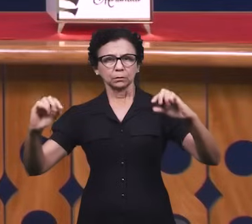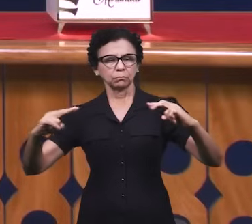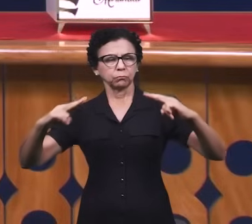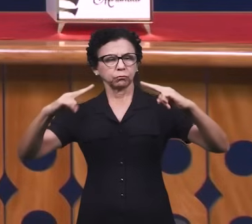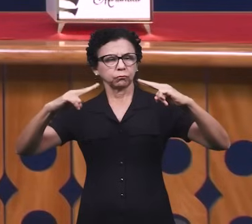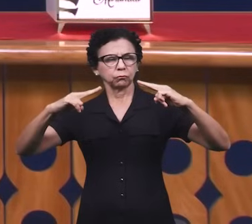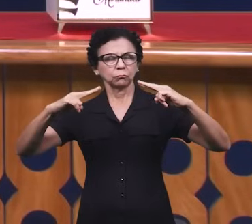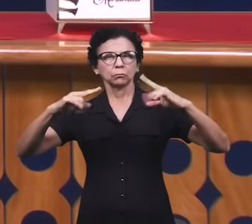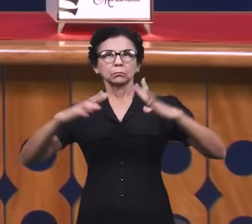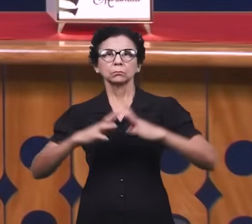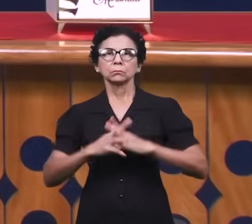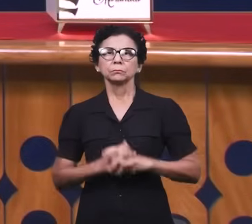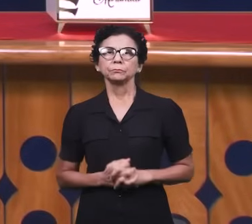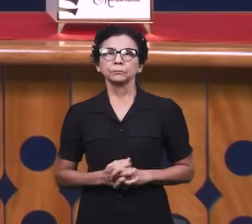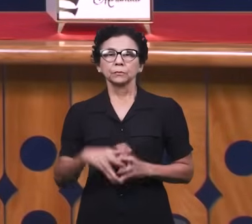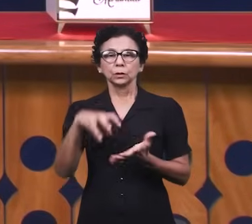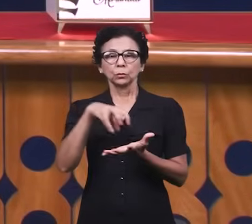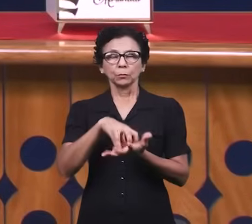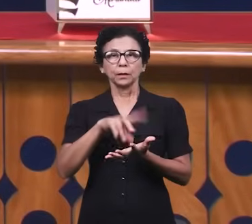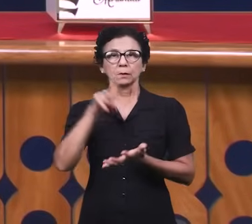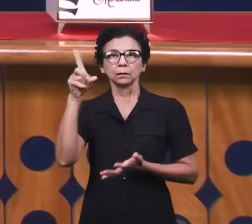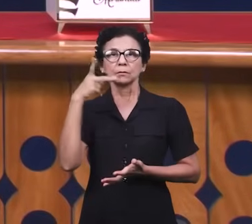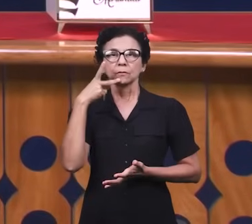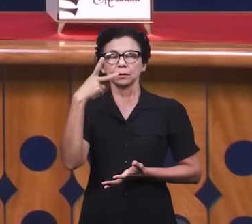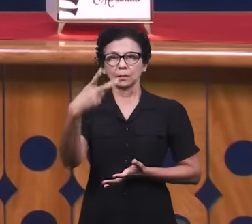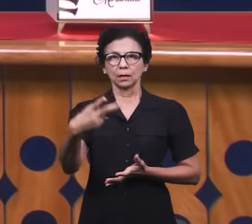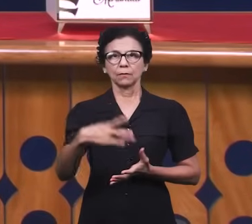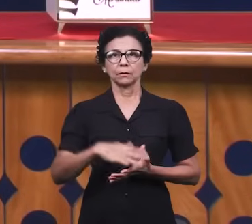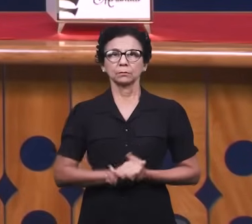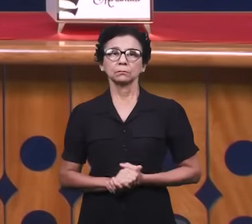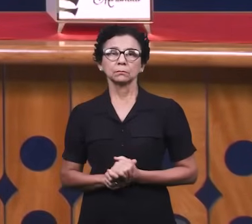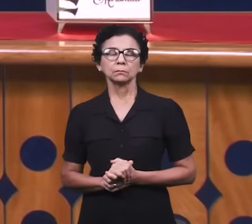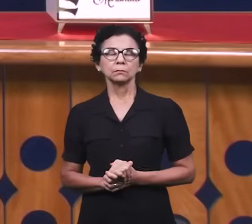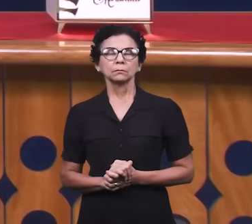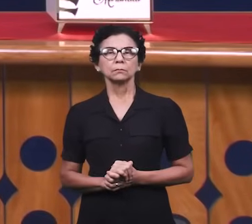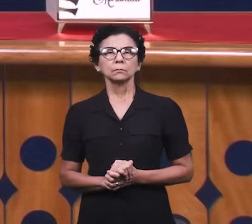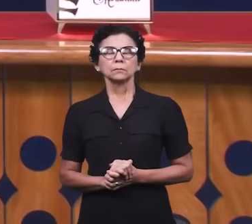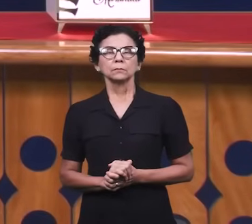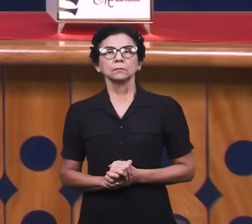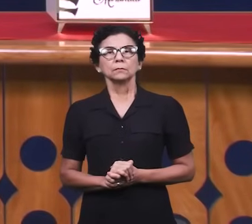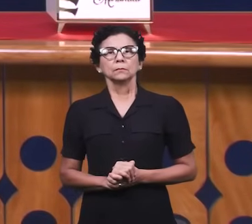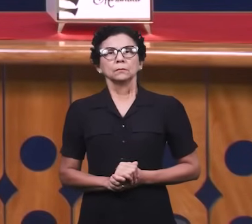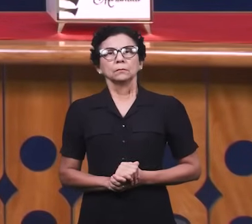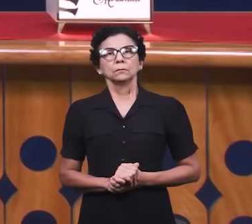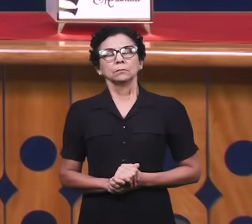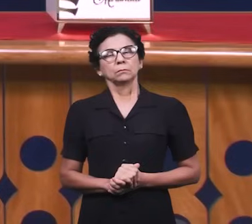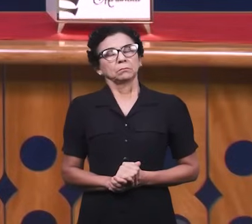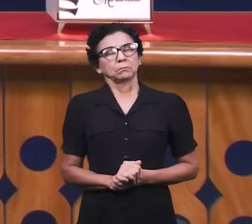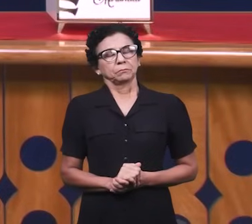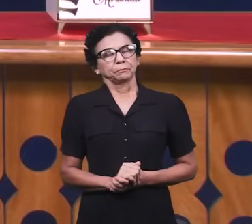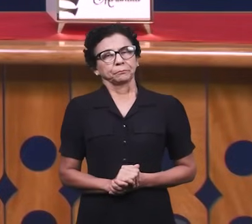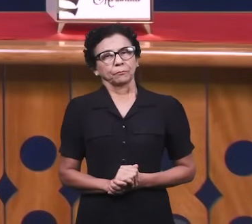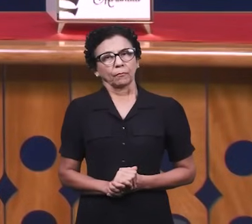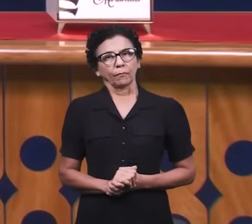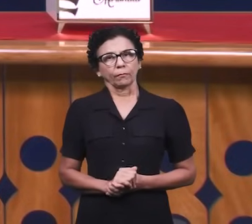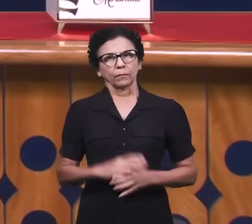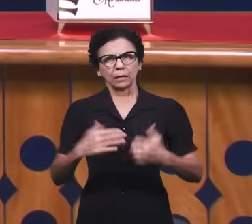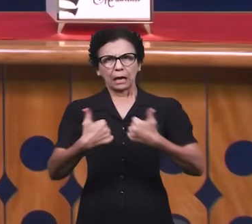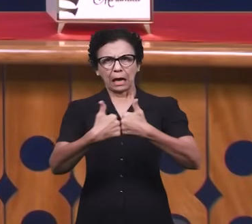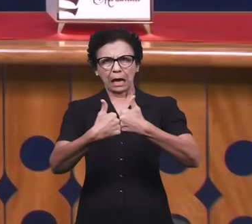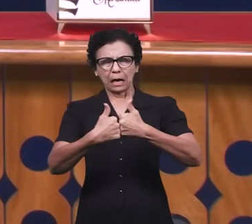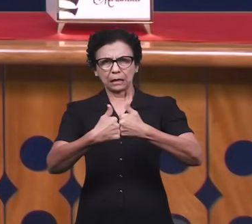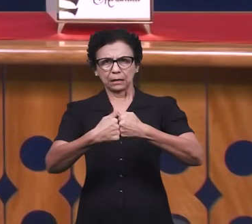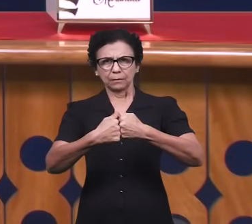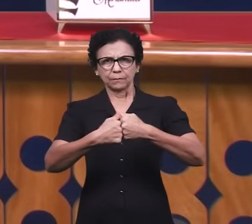Deus falava. E a arca ficava no templo. Não vamos detalhar, acho que